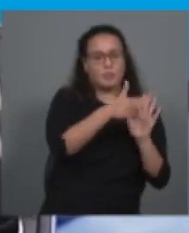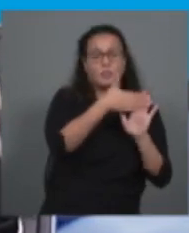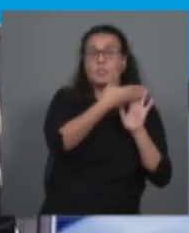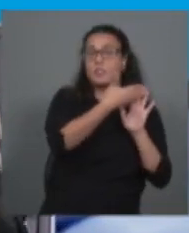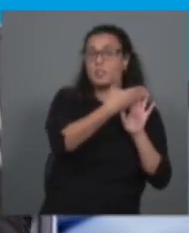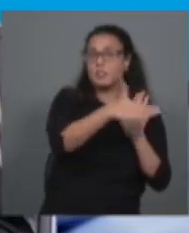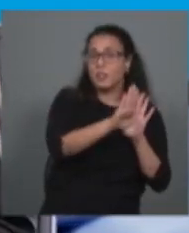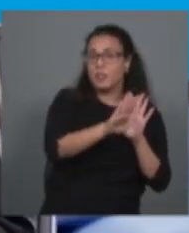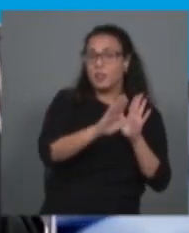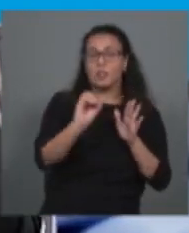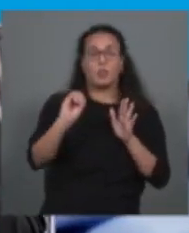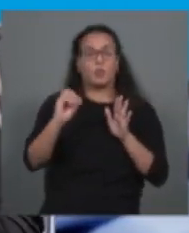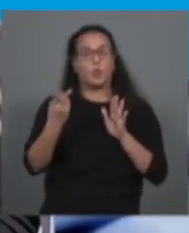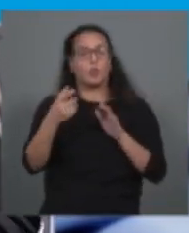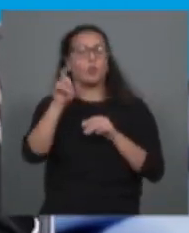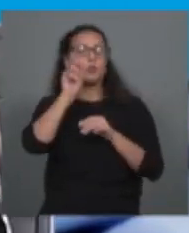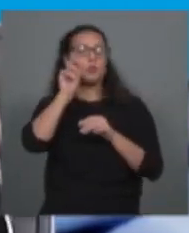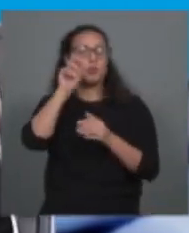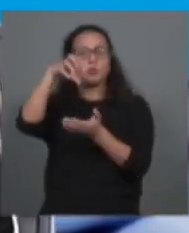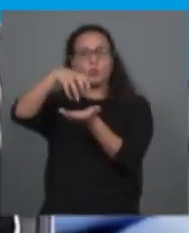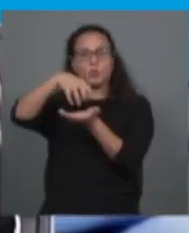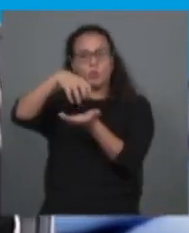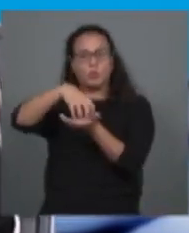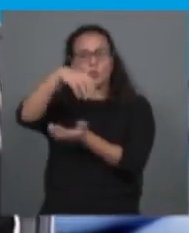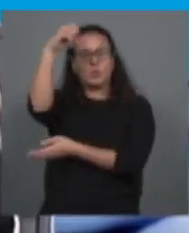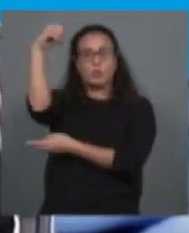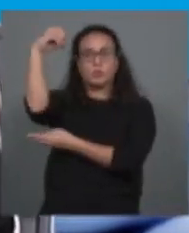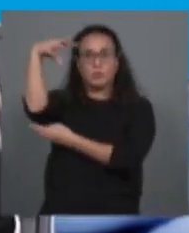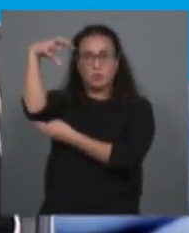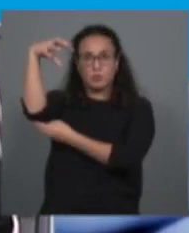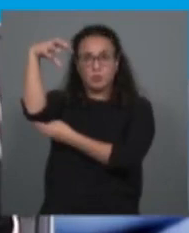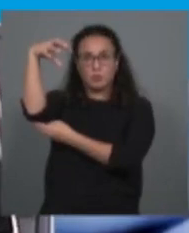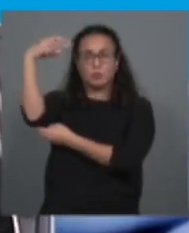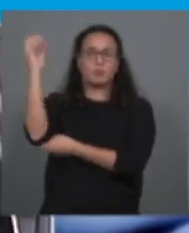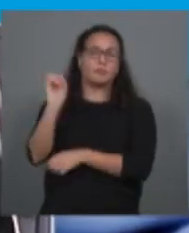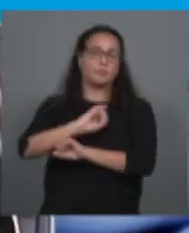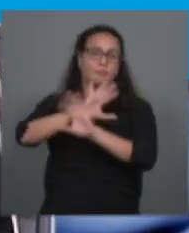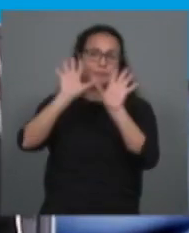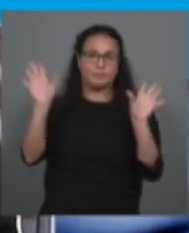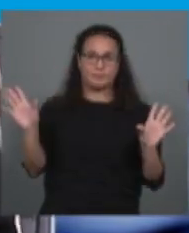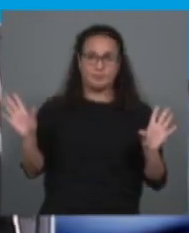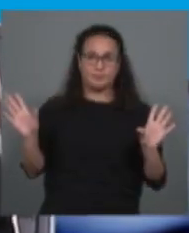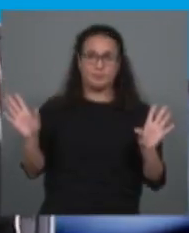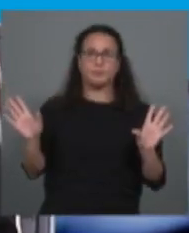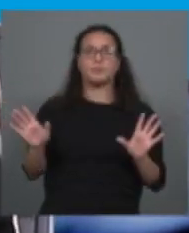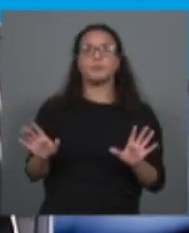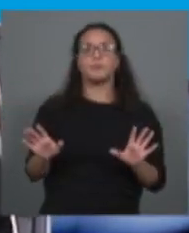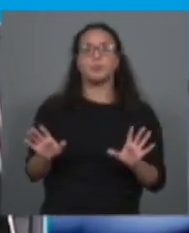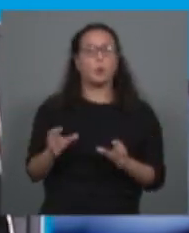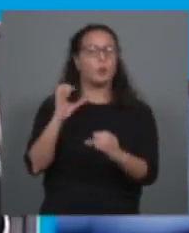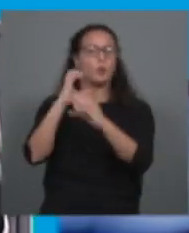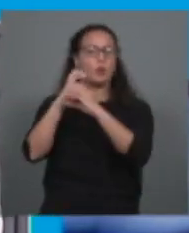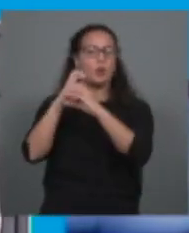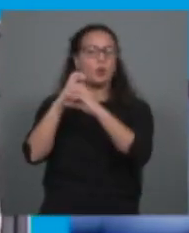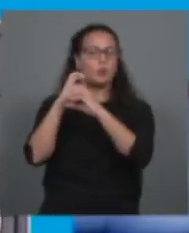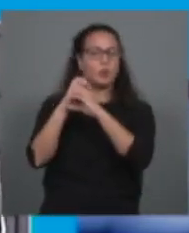da casa onde está o vigilante, ou mais iluminados, claro. Também acontece, por exemplo, haver autocarros